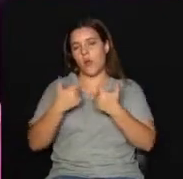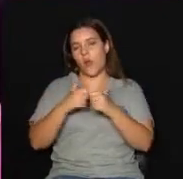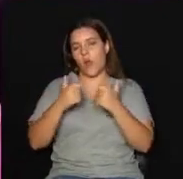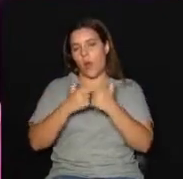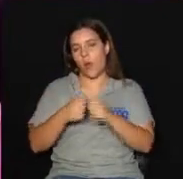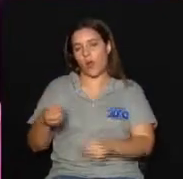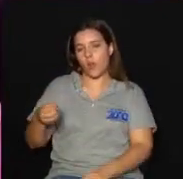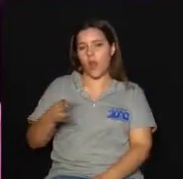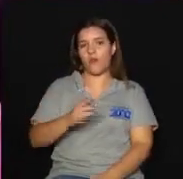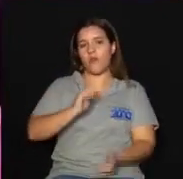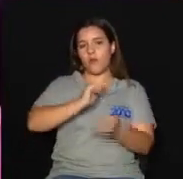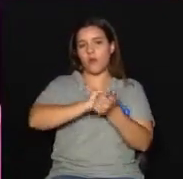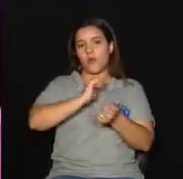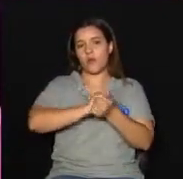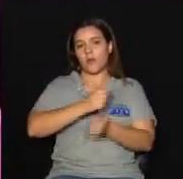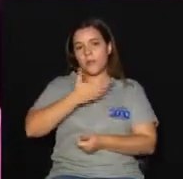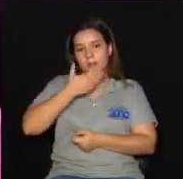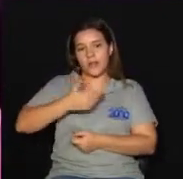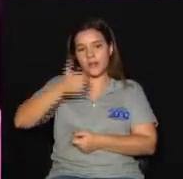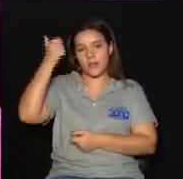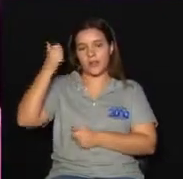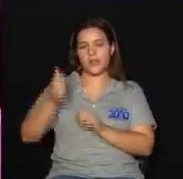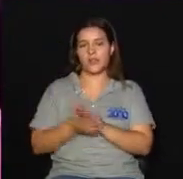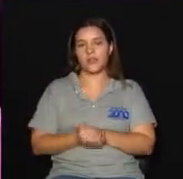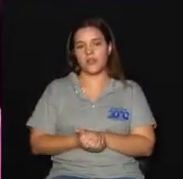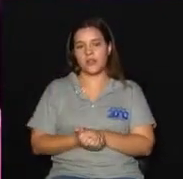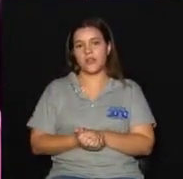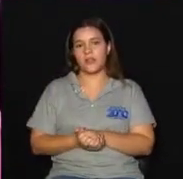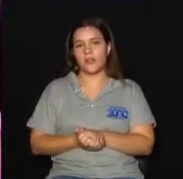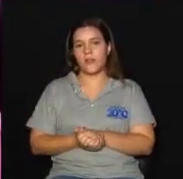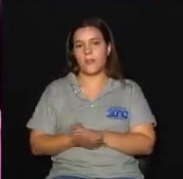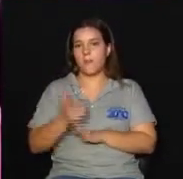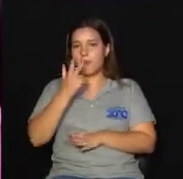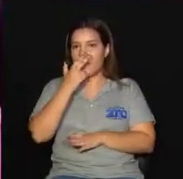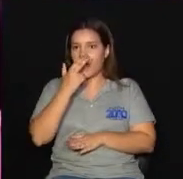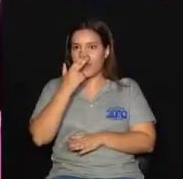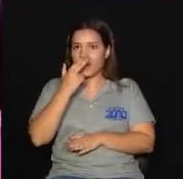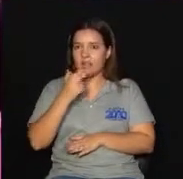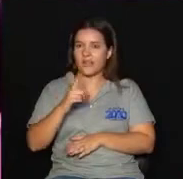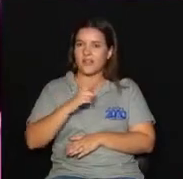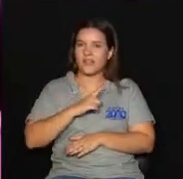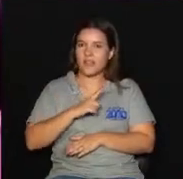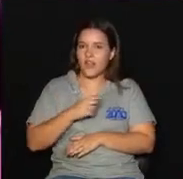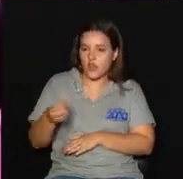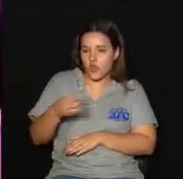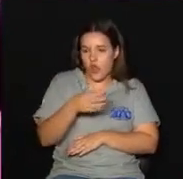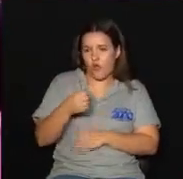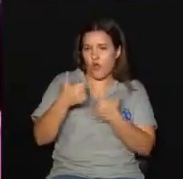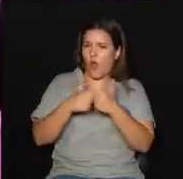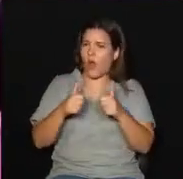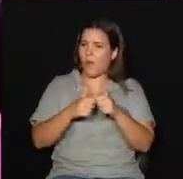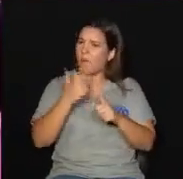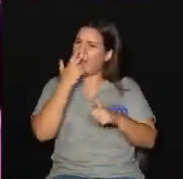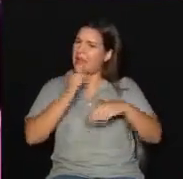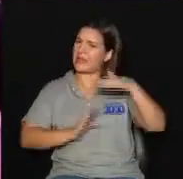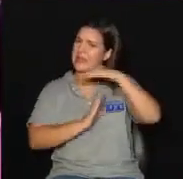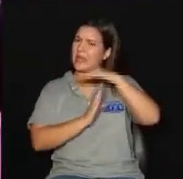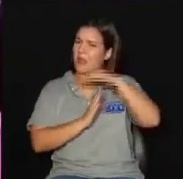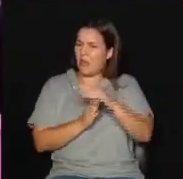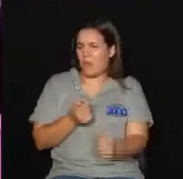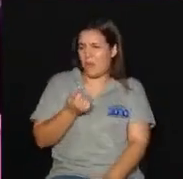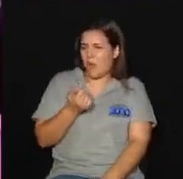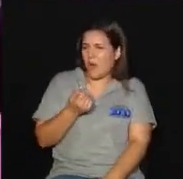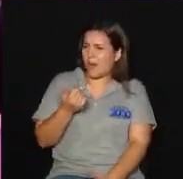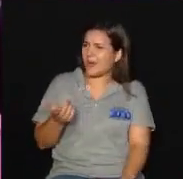novos e de melhor qualidade, mas toda vez que você tem uma reposição limitada na frota ou